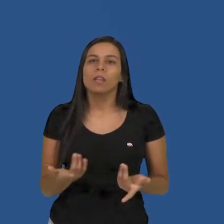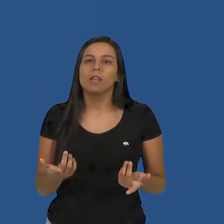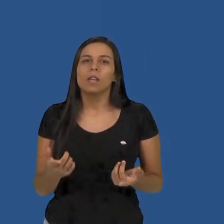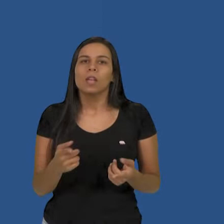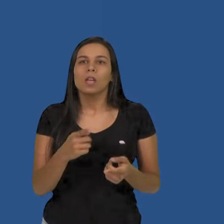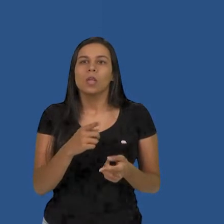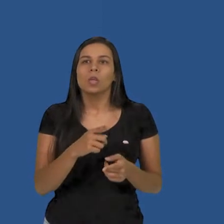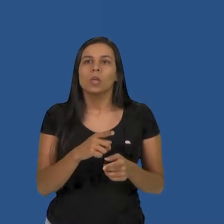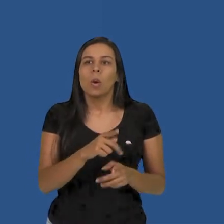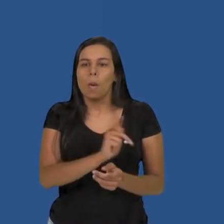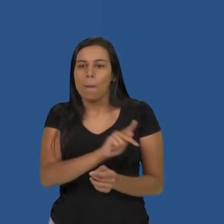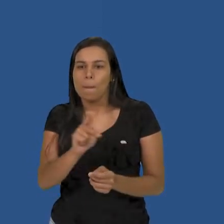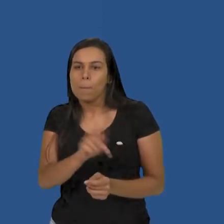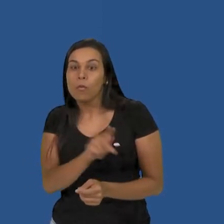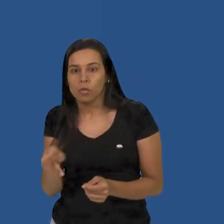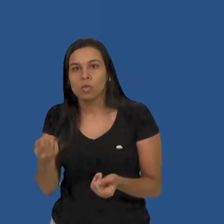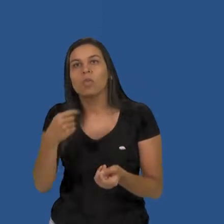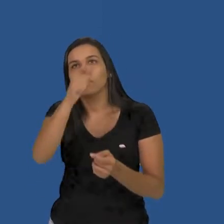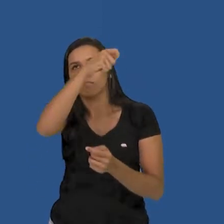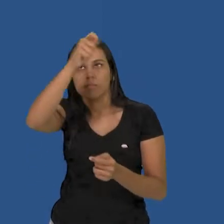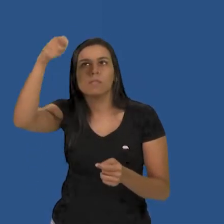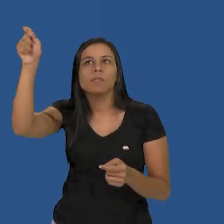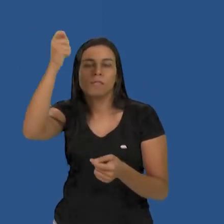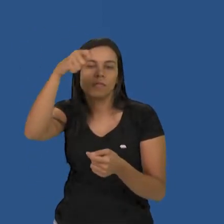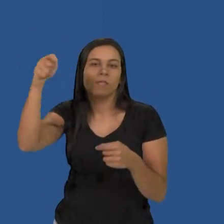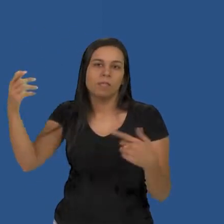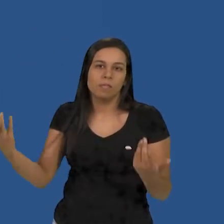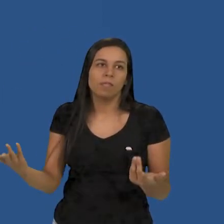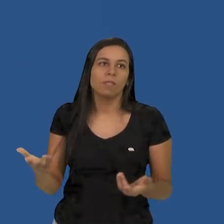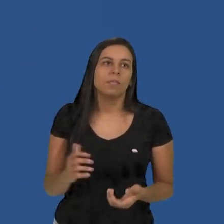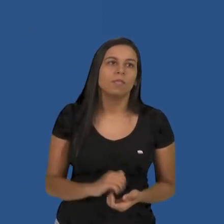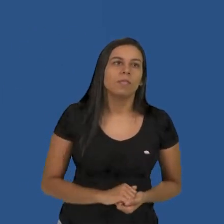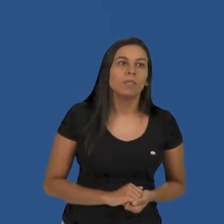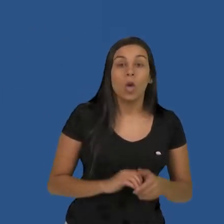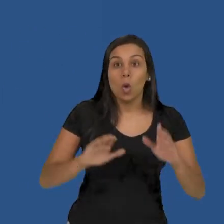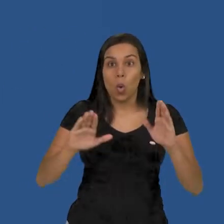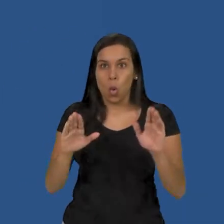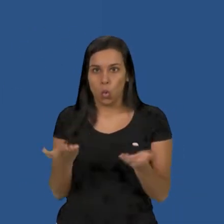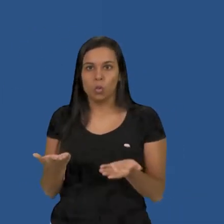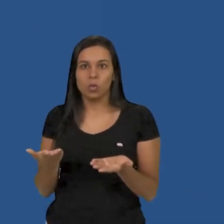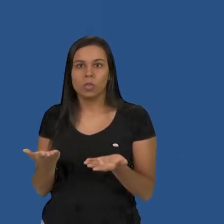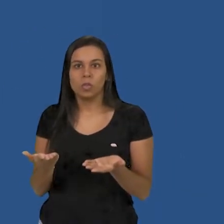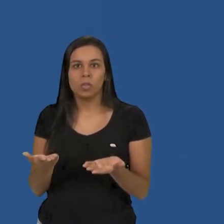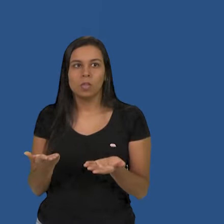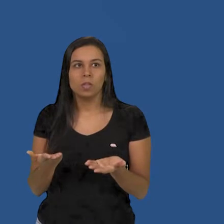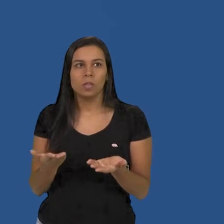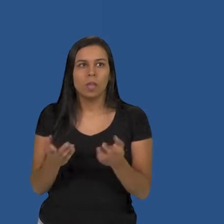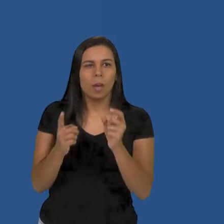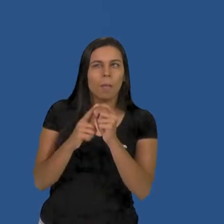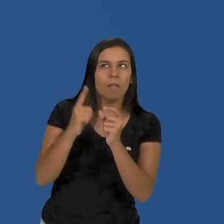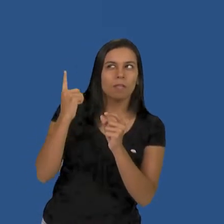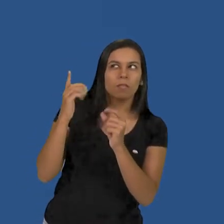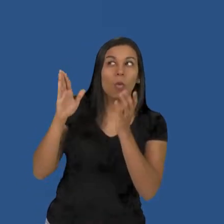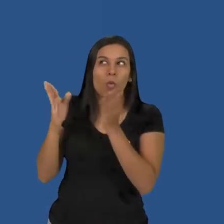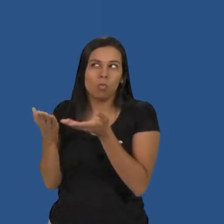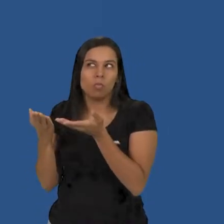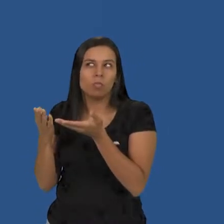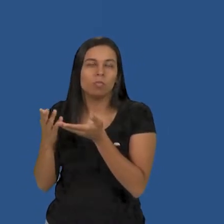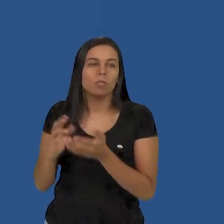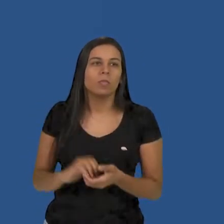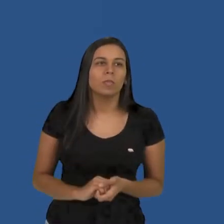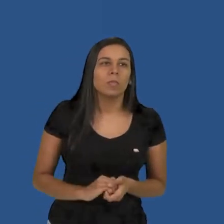quadro geralmente é o professor. E tem uma palavra aqui, today, que é hoje. E as outras duas eu vou deixar quieto, tá? Embaixo